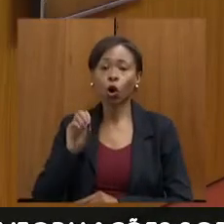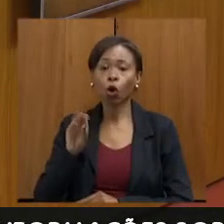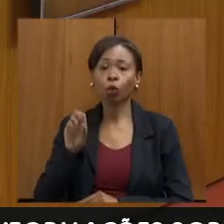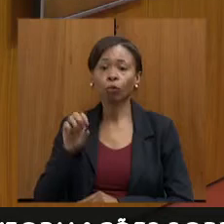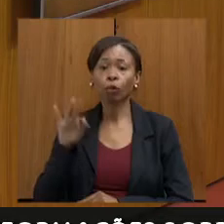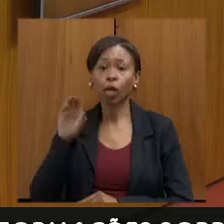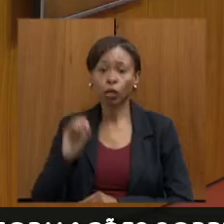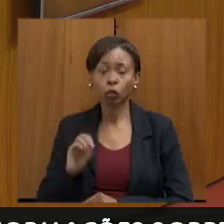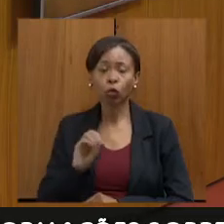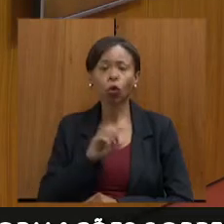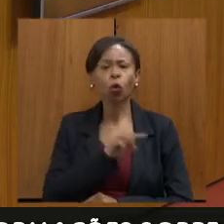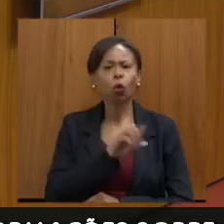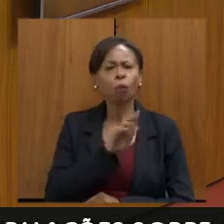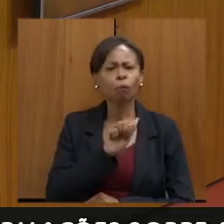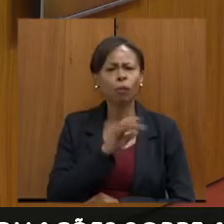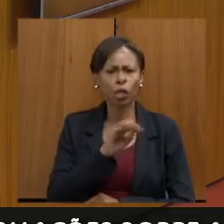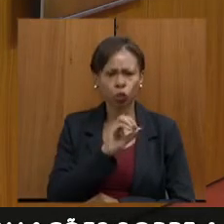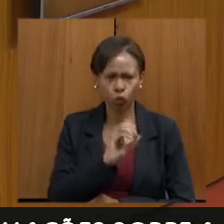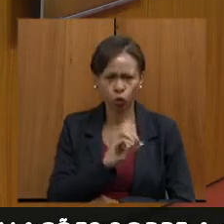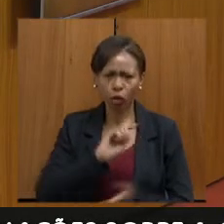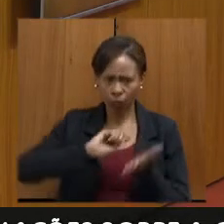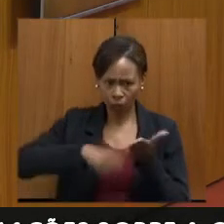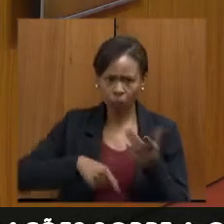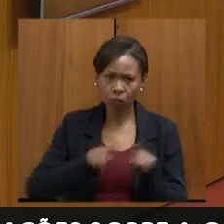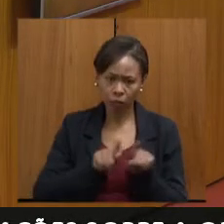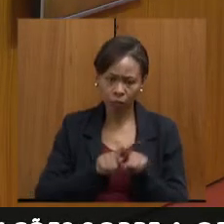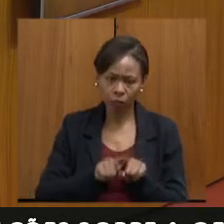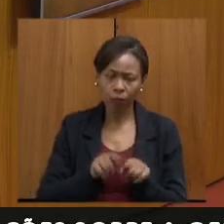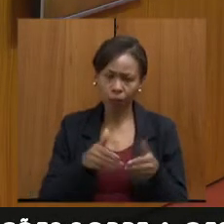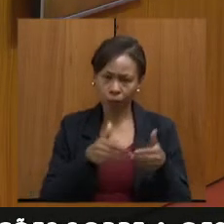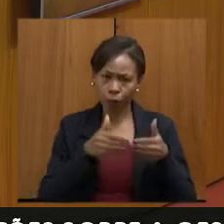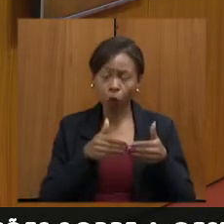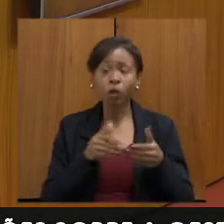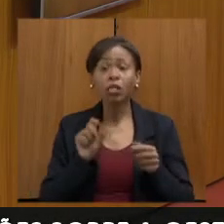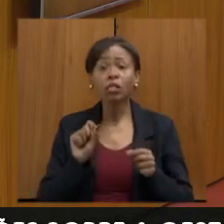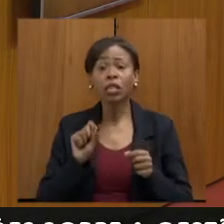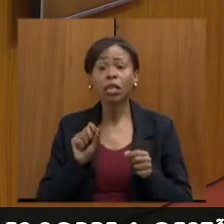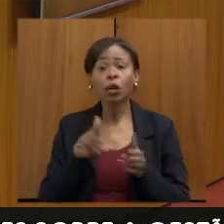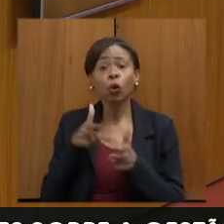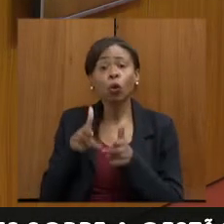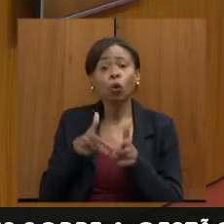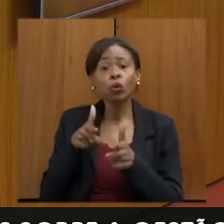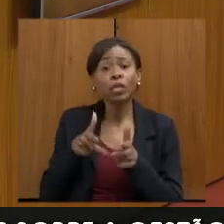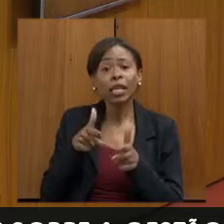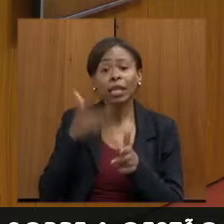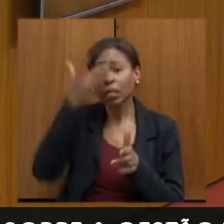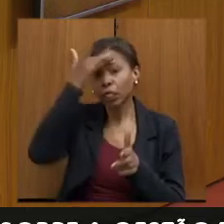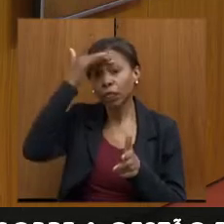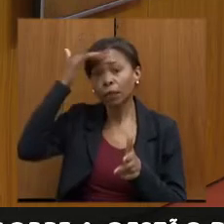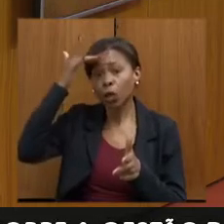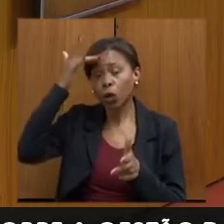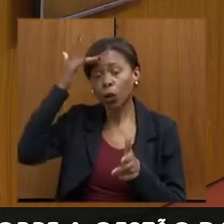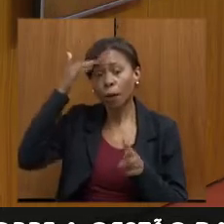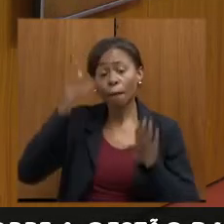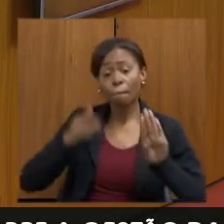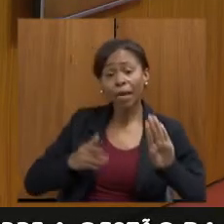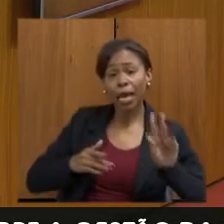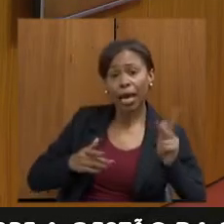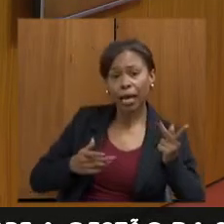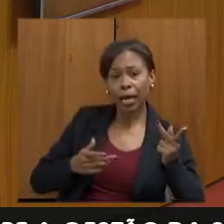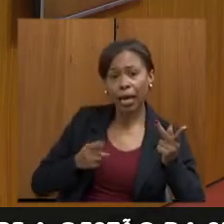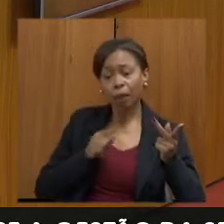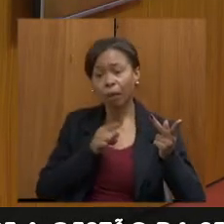assine também é que é a questão do trem passageiros de Belo Horizonte a Vitória